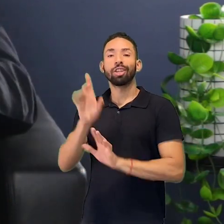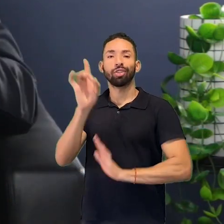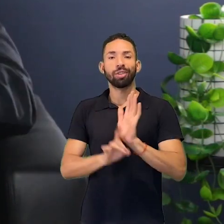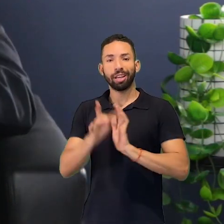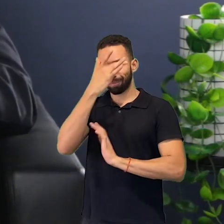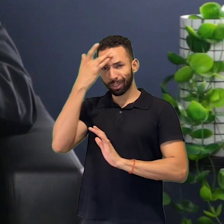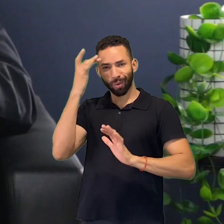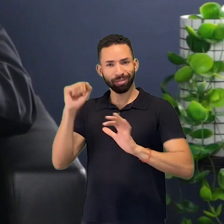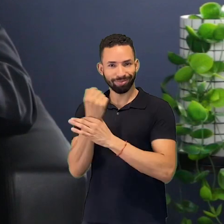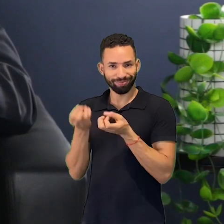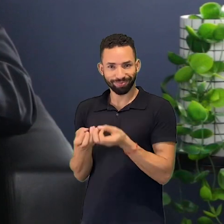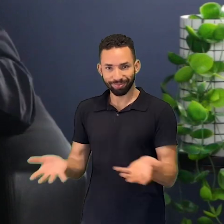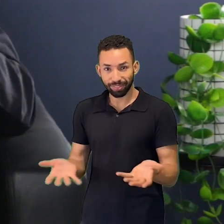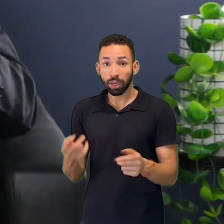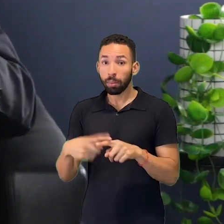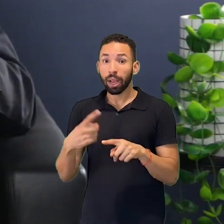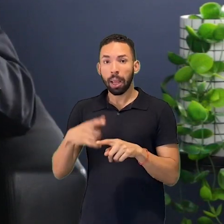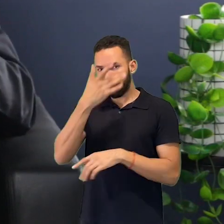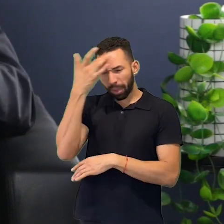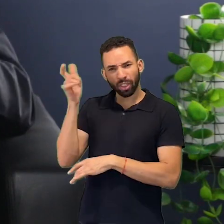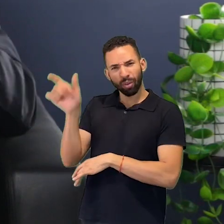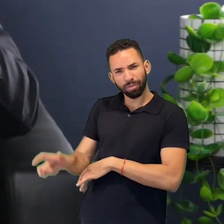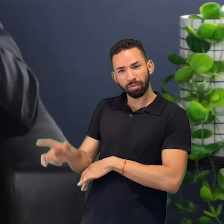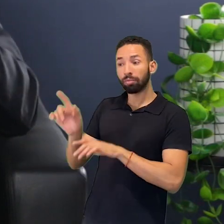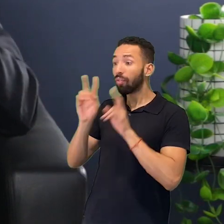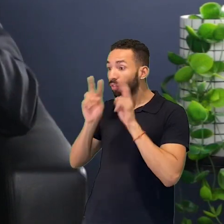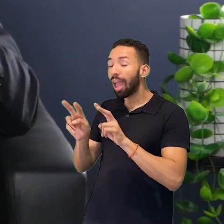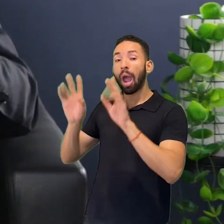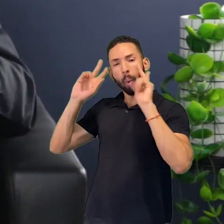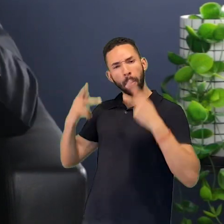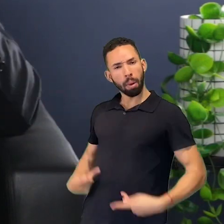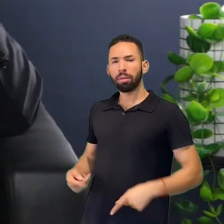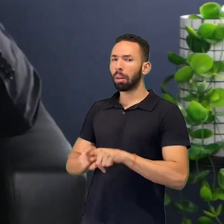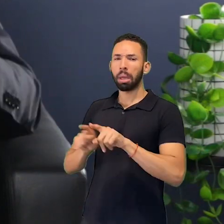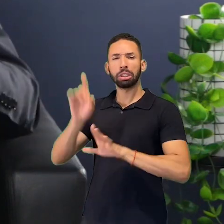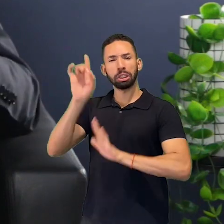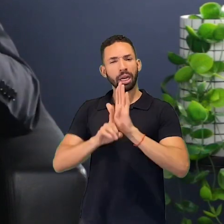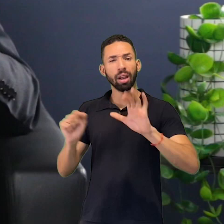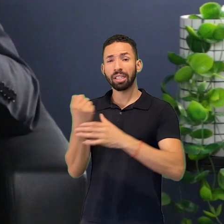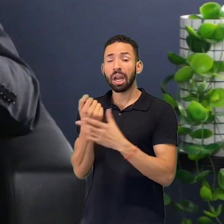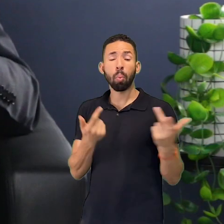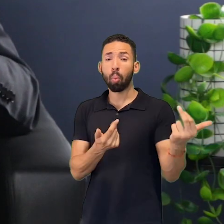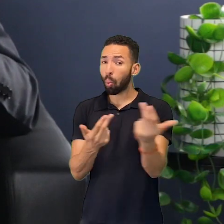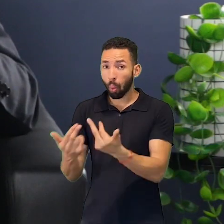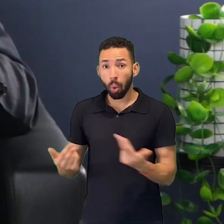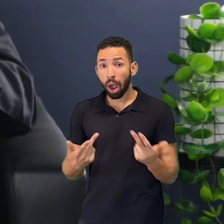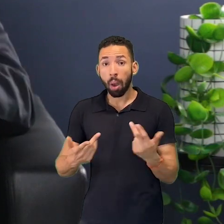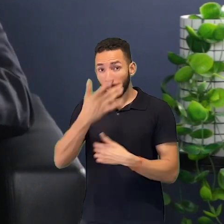proteção dos direitos dessas pessoas. Ou seja, as pessoas sendo vistas como seres humanos titulares de direitos e